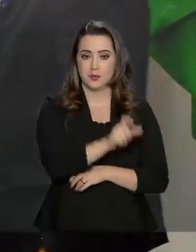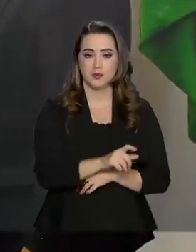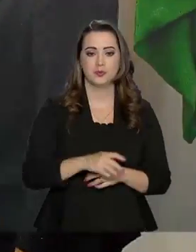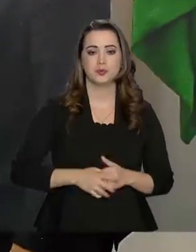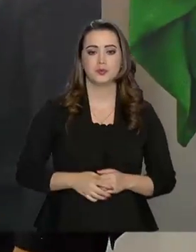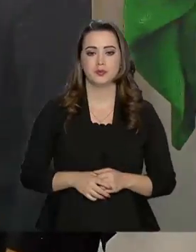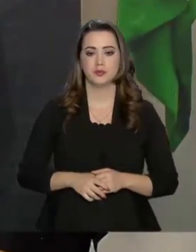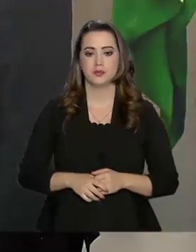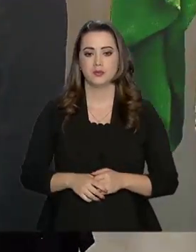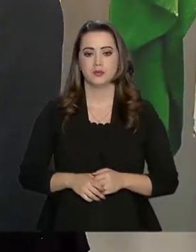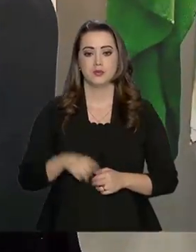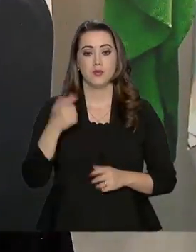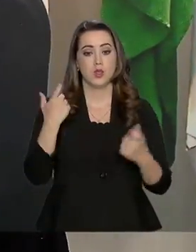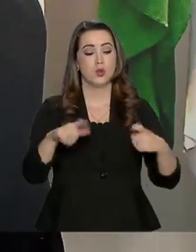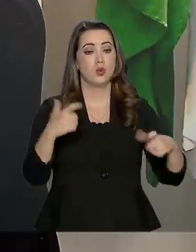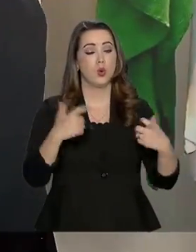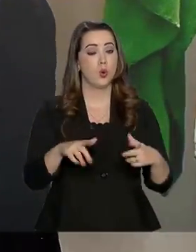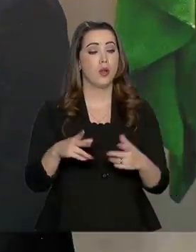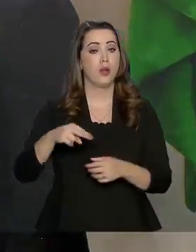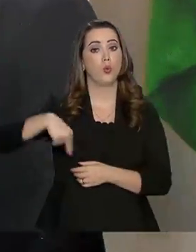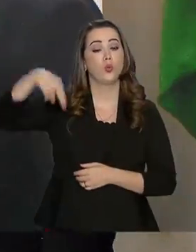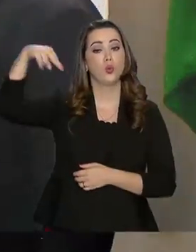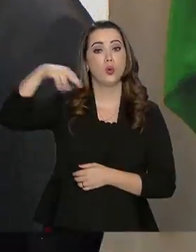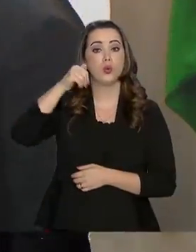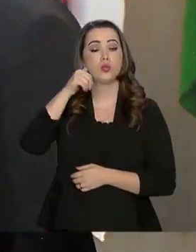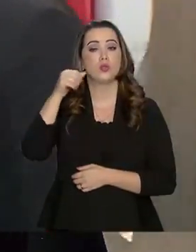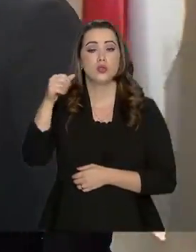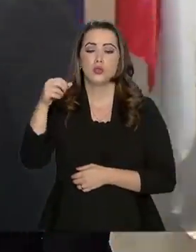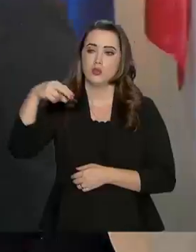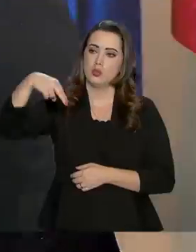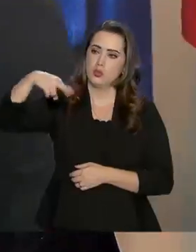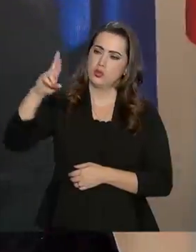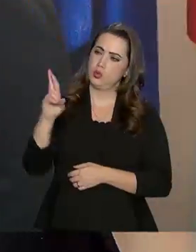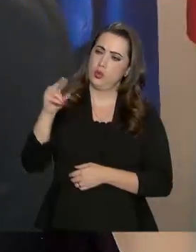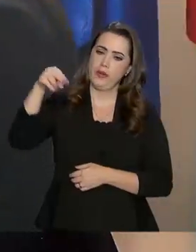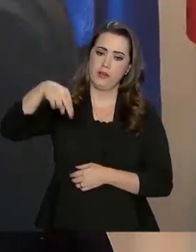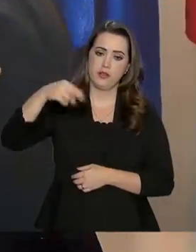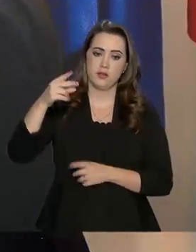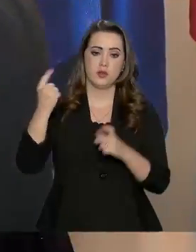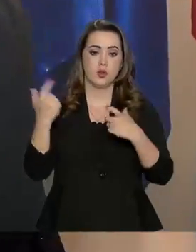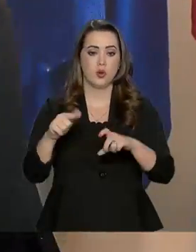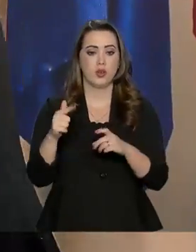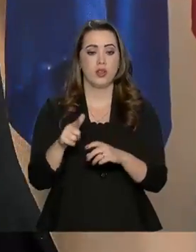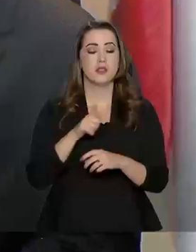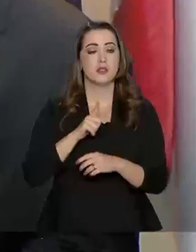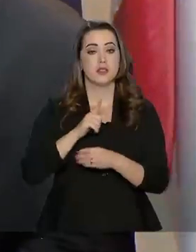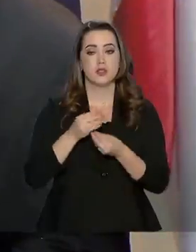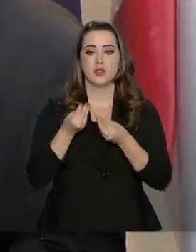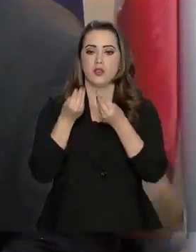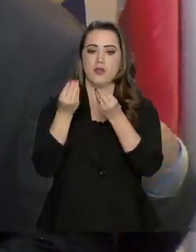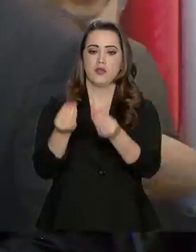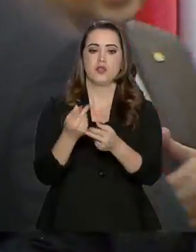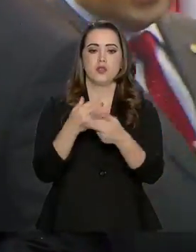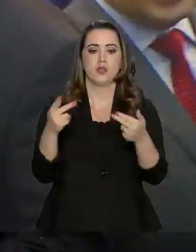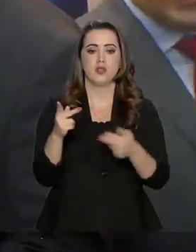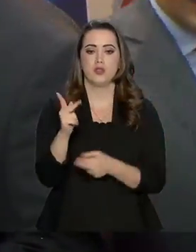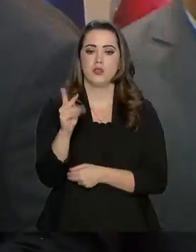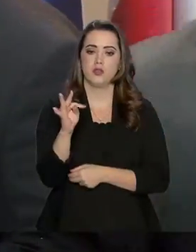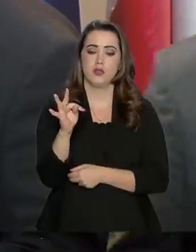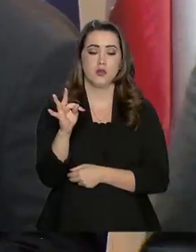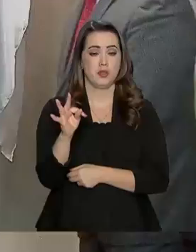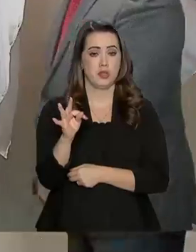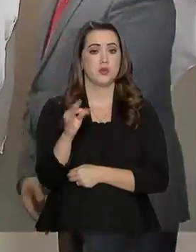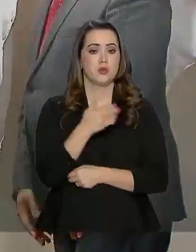Maxaranguape localizada no Litoral Norte do Rio Grande do Norte foi uma das cidades atendidas com a entrega dos kits pelo